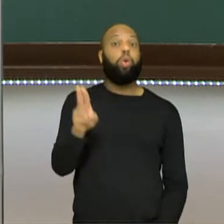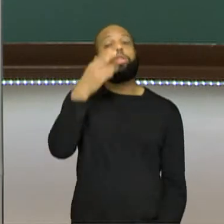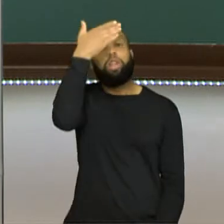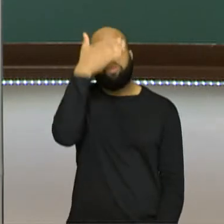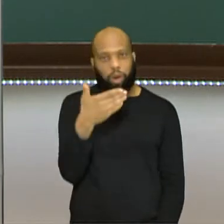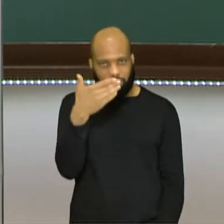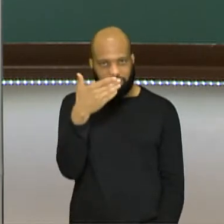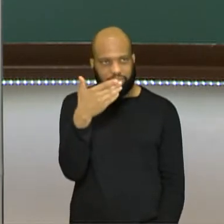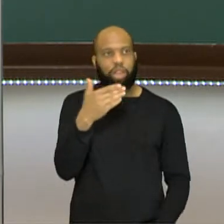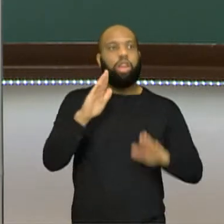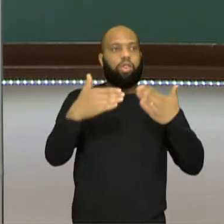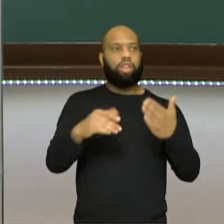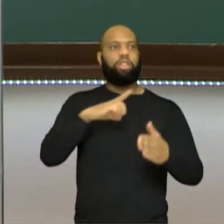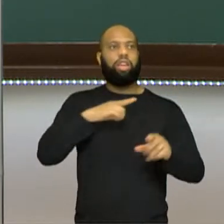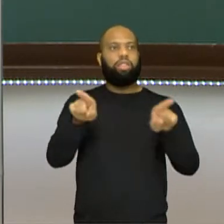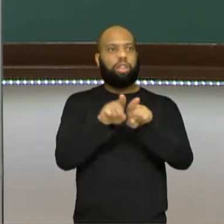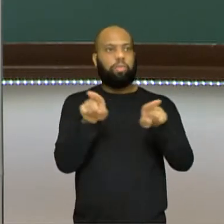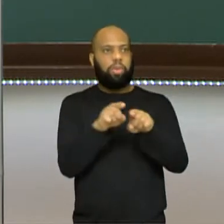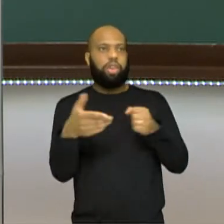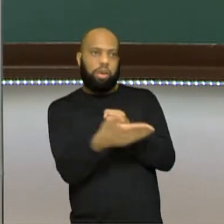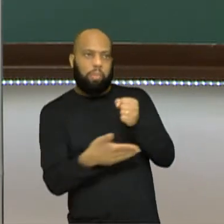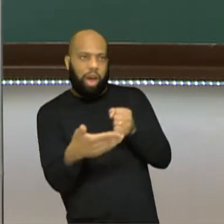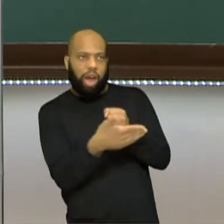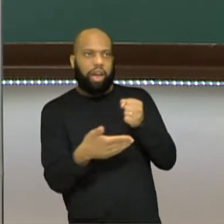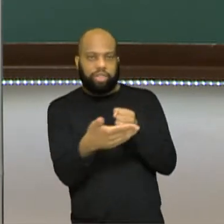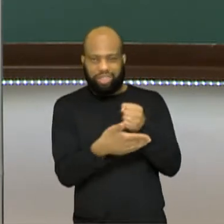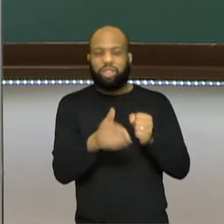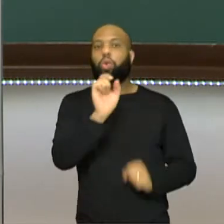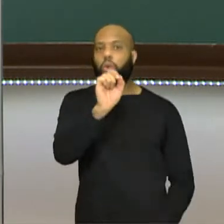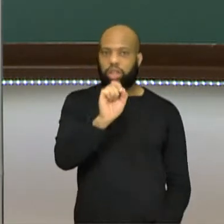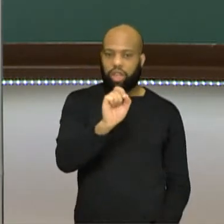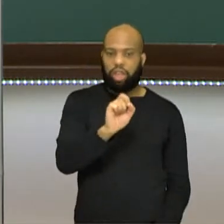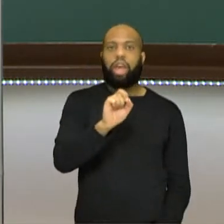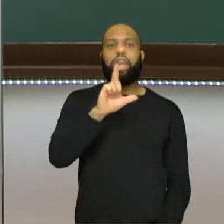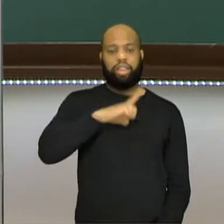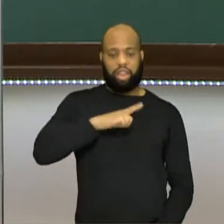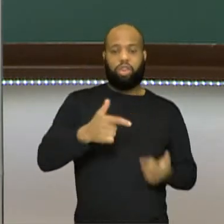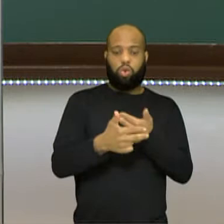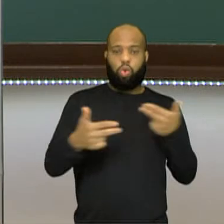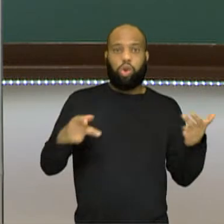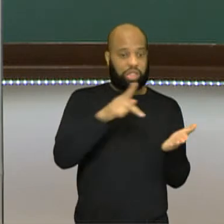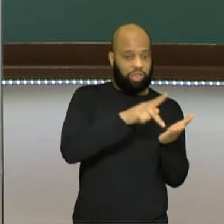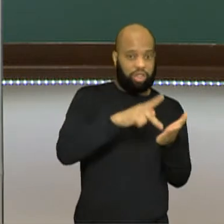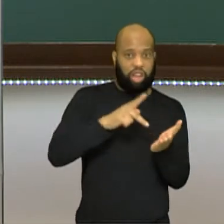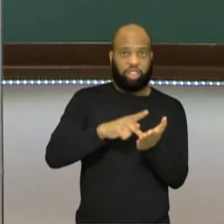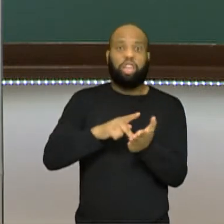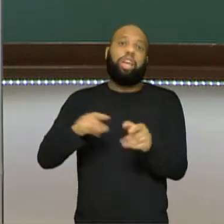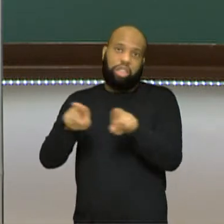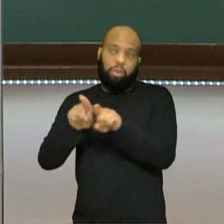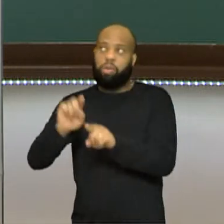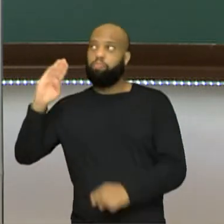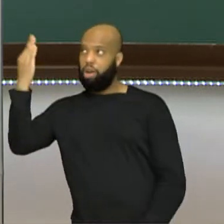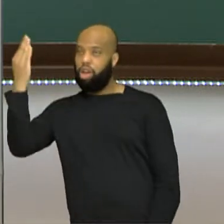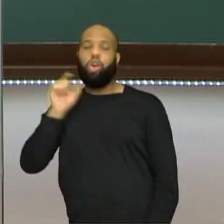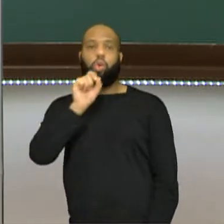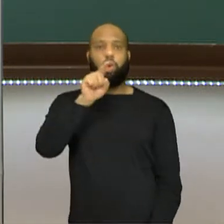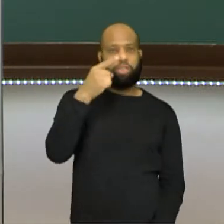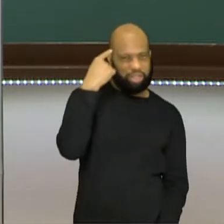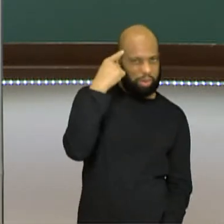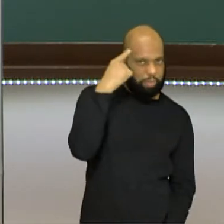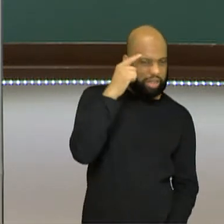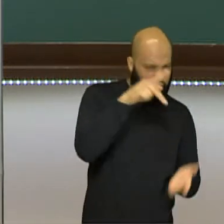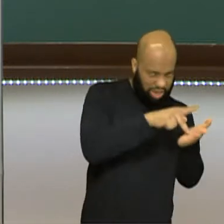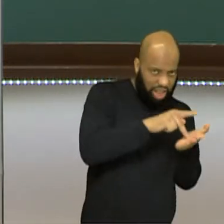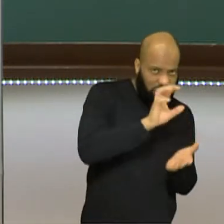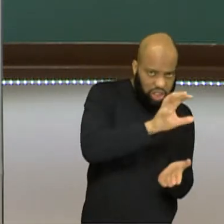que fundamente as questões como verdadeiras ou falsas. Aquilo que, por exemplo, você pensa ser verdadeiro ou não. Lembra da primeira